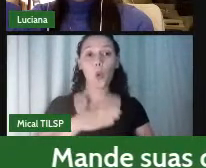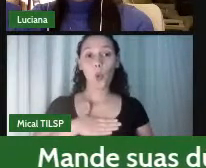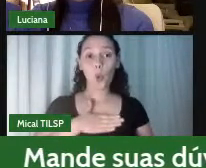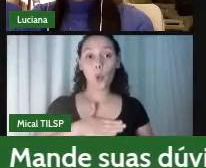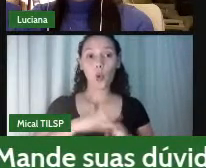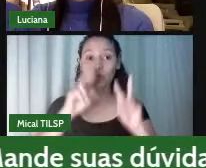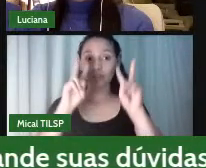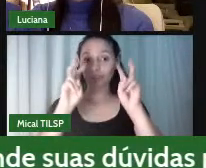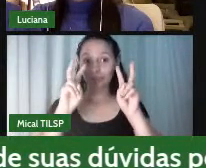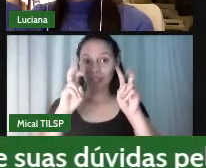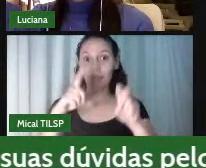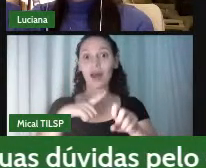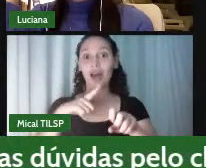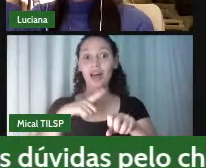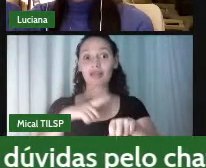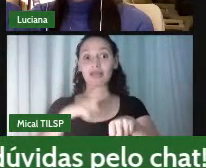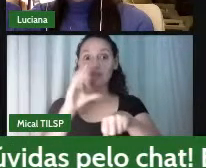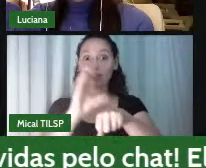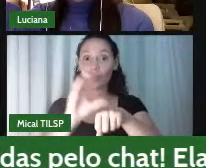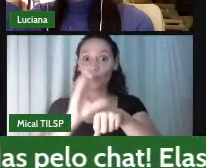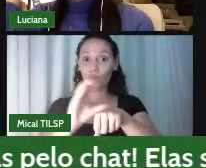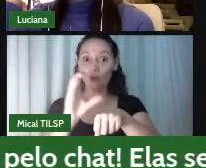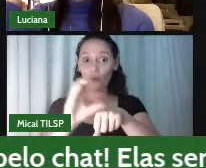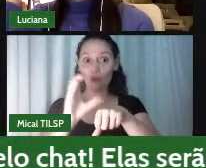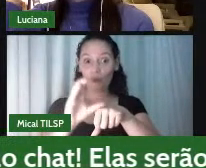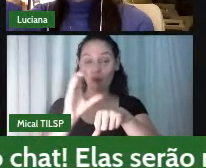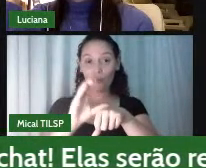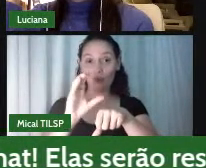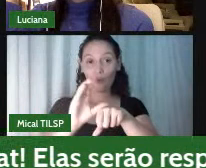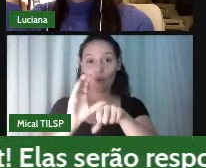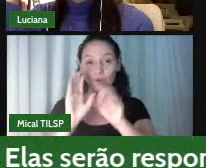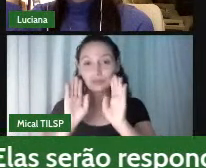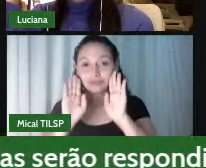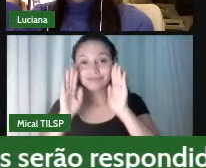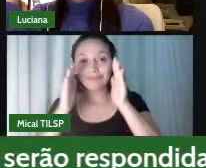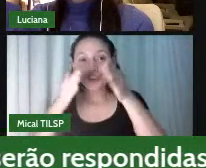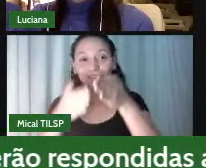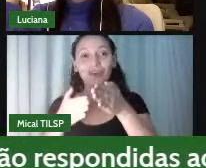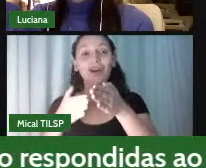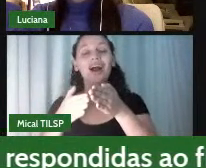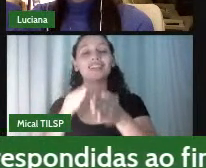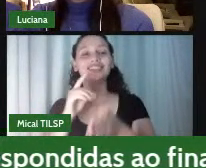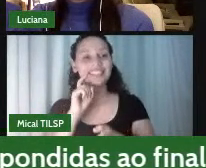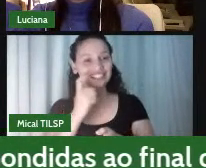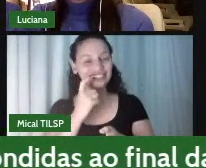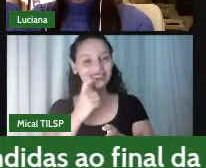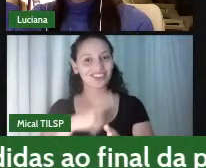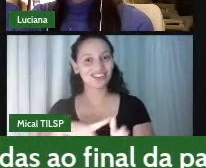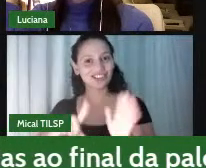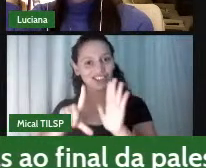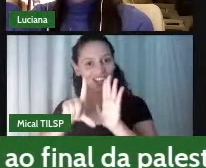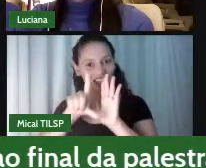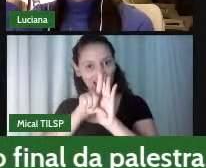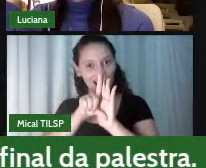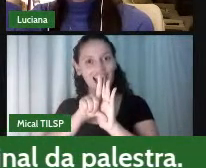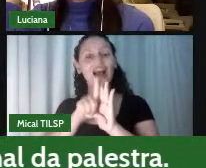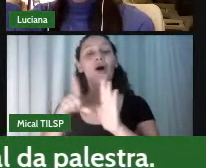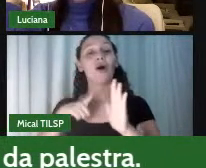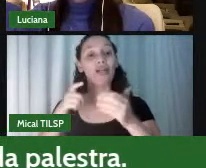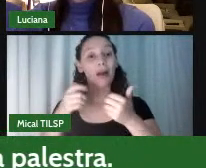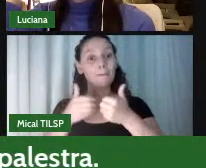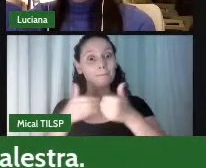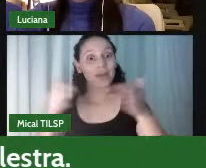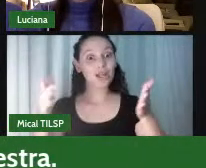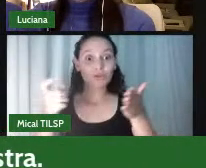o nosso curso de especialização em odontologia legal aqui na USP em Ribeirão Preto. Nossa 15ª turma está com inscrições abertas e a gente